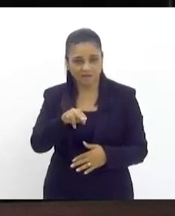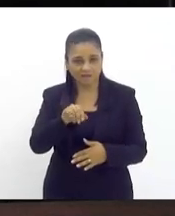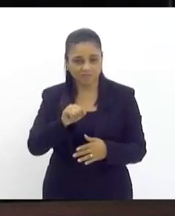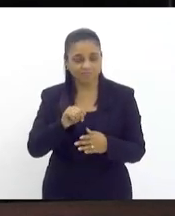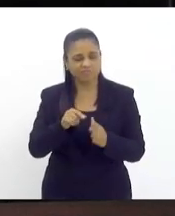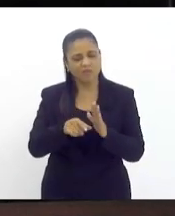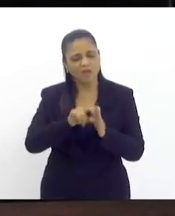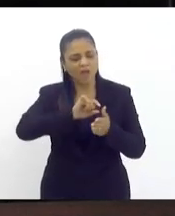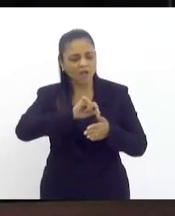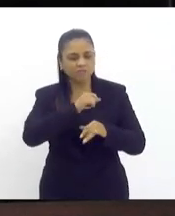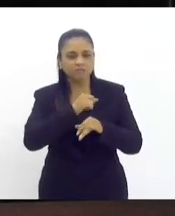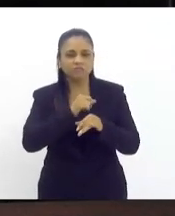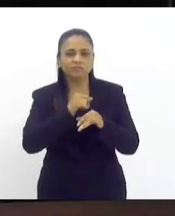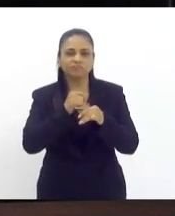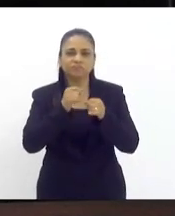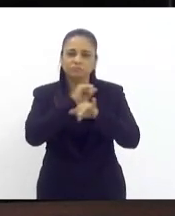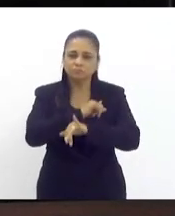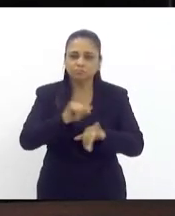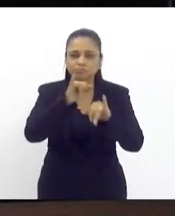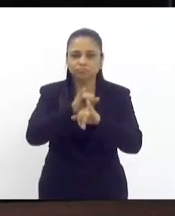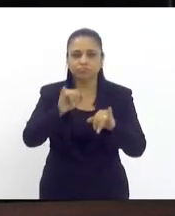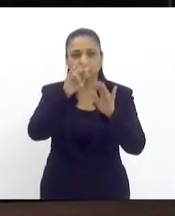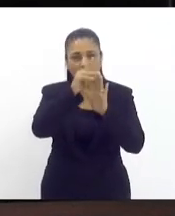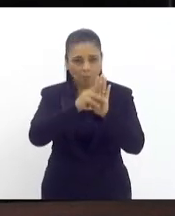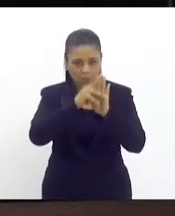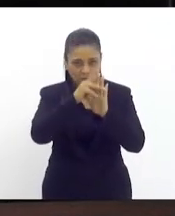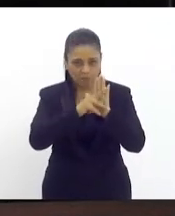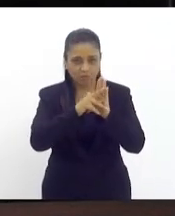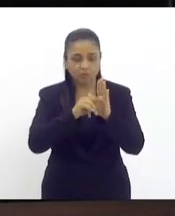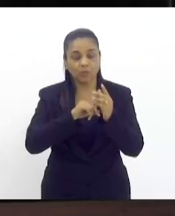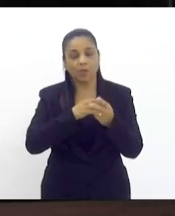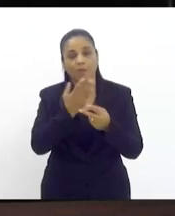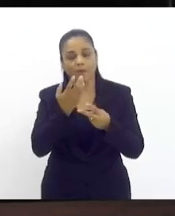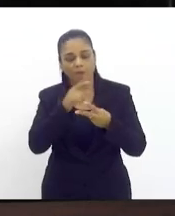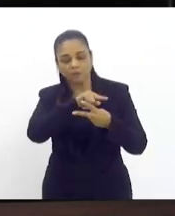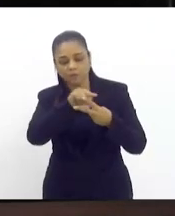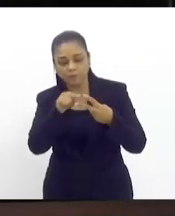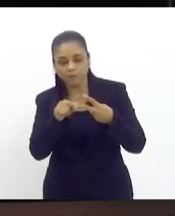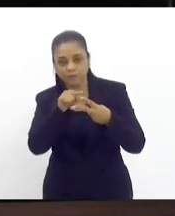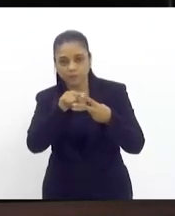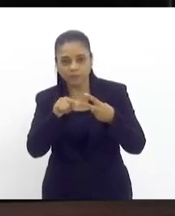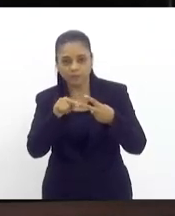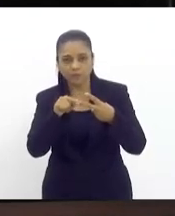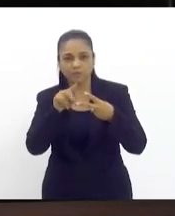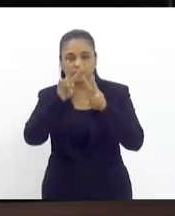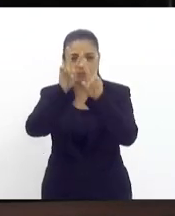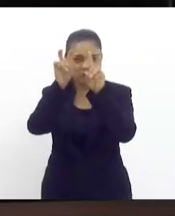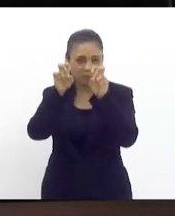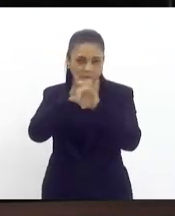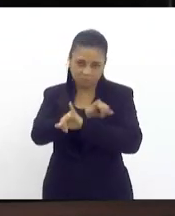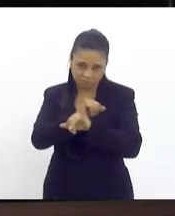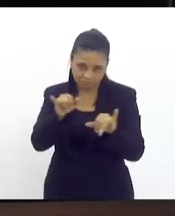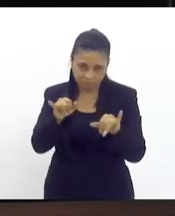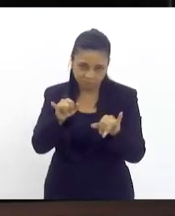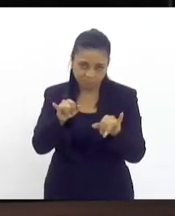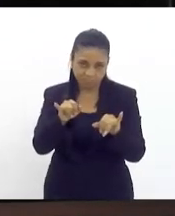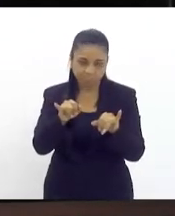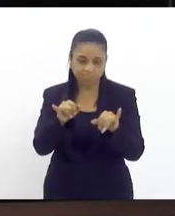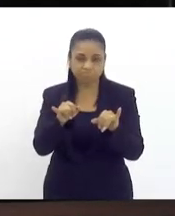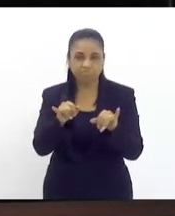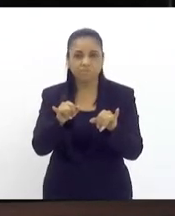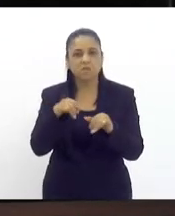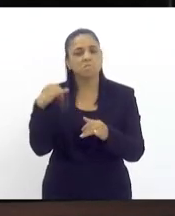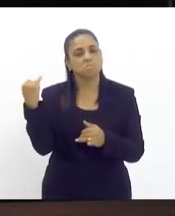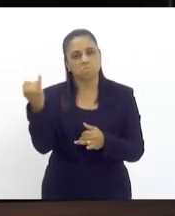em si eu quero colocar dois temas informar duas situações que também